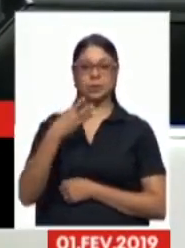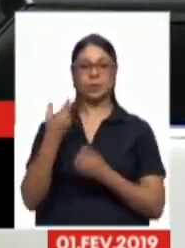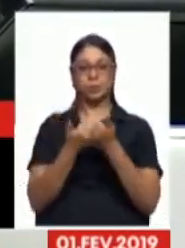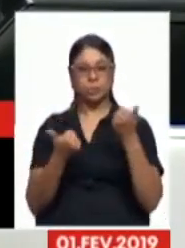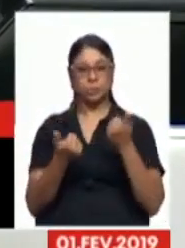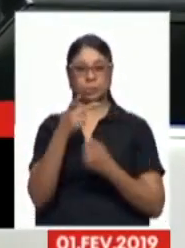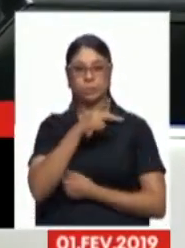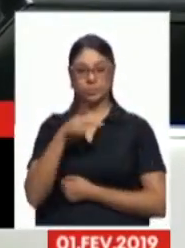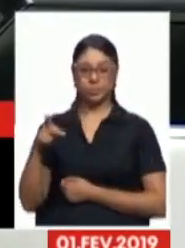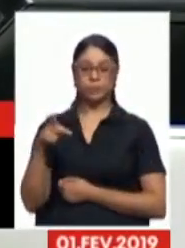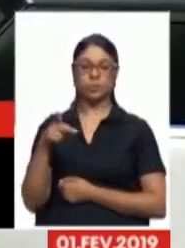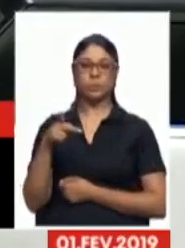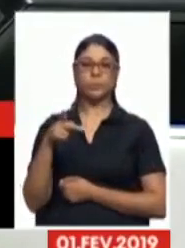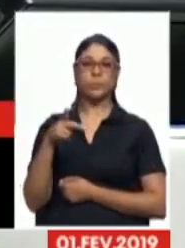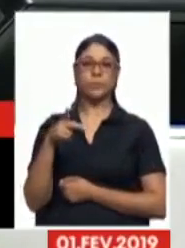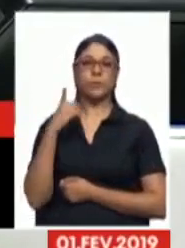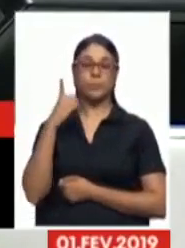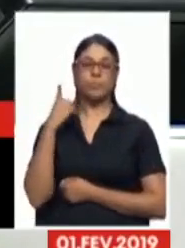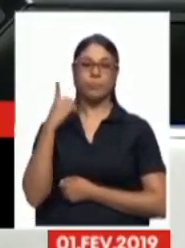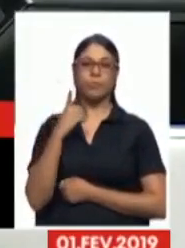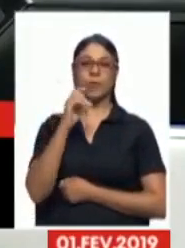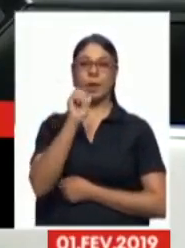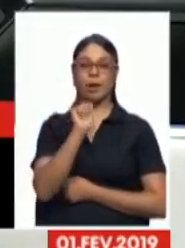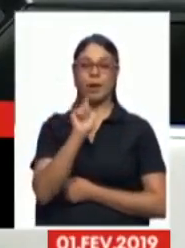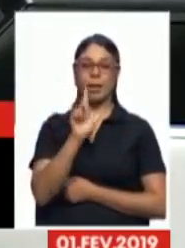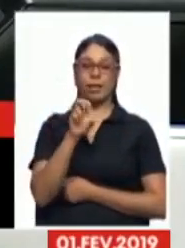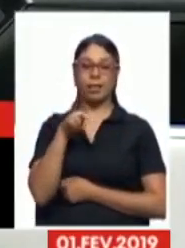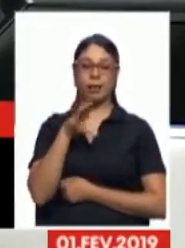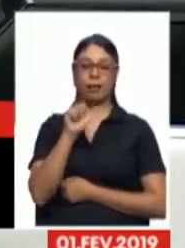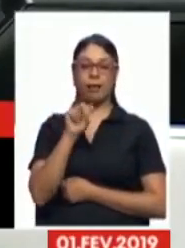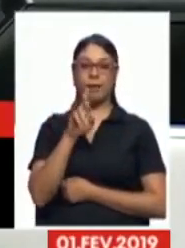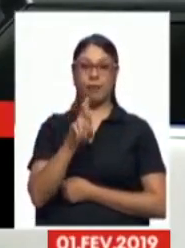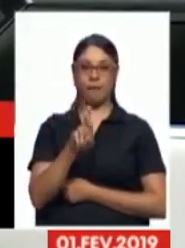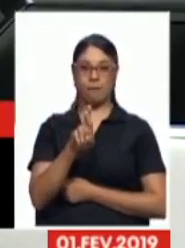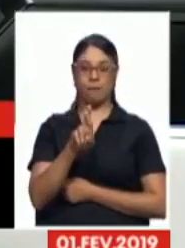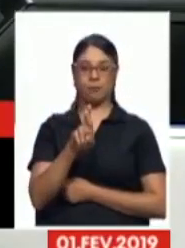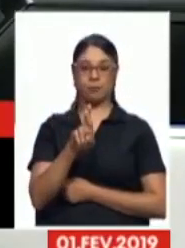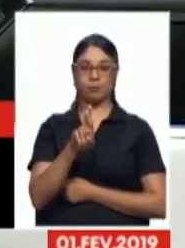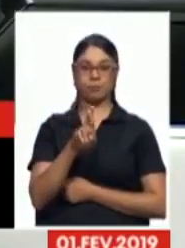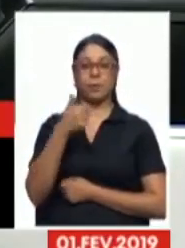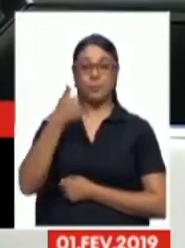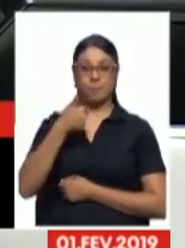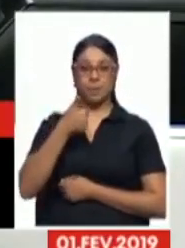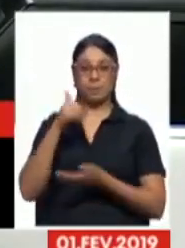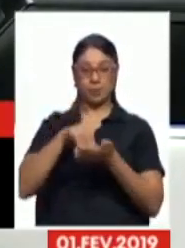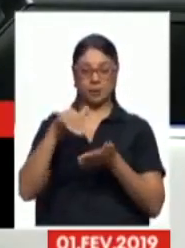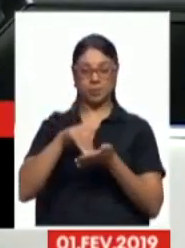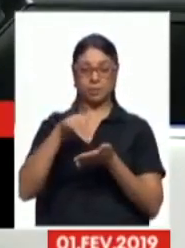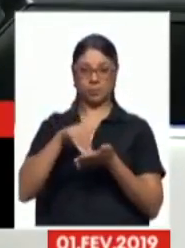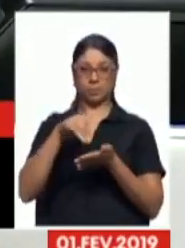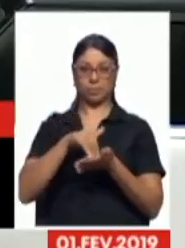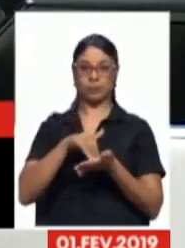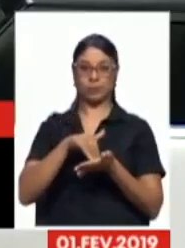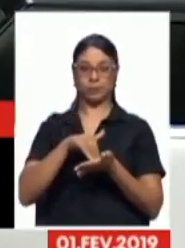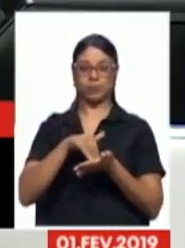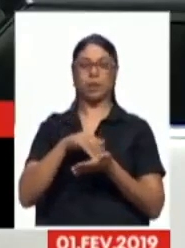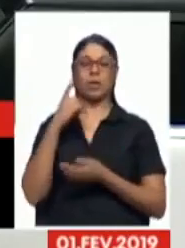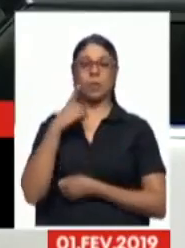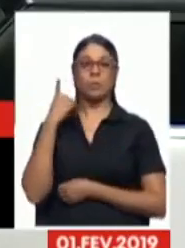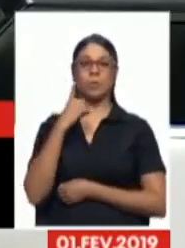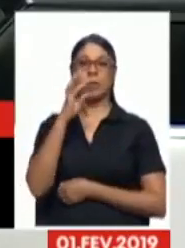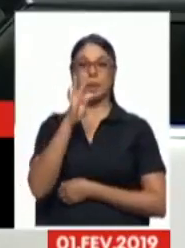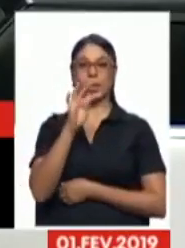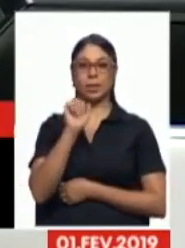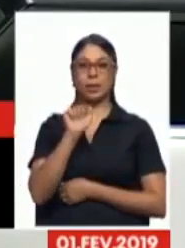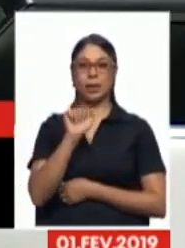Terceiro vice-presidente, o deputado Alencar da Silveira Júnior. Primeiro secretário, o deputado